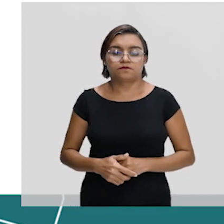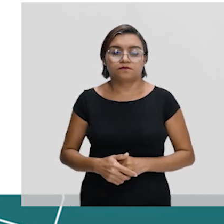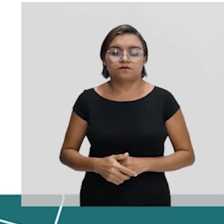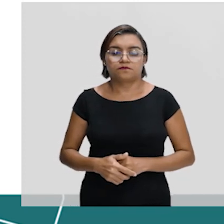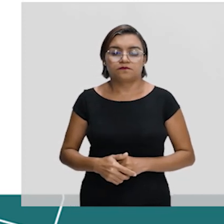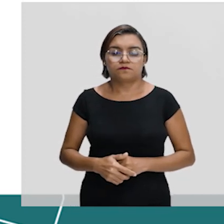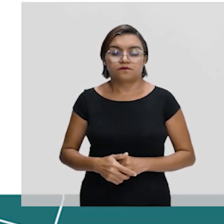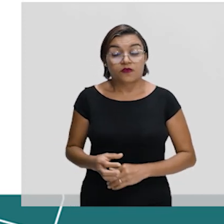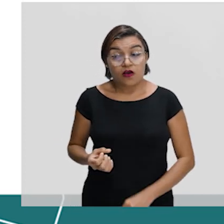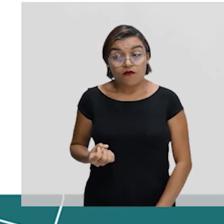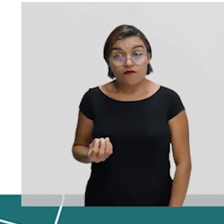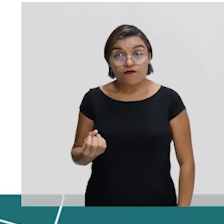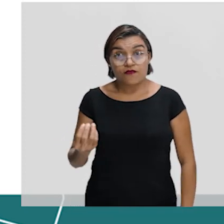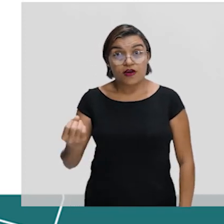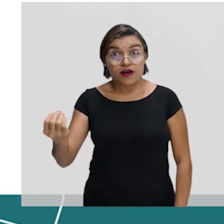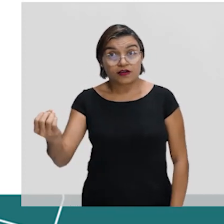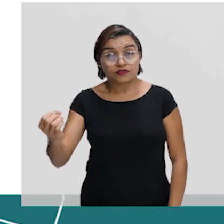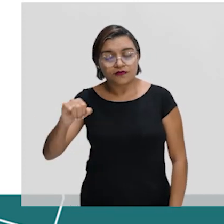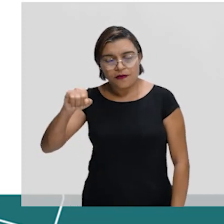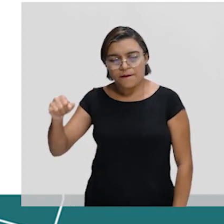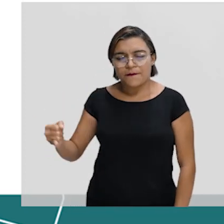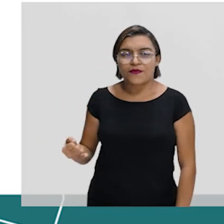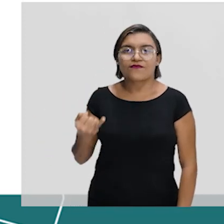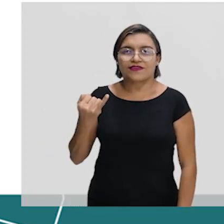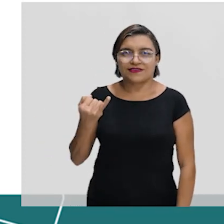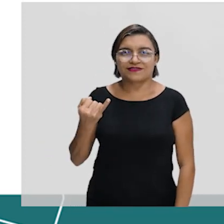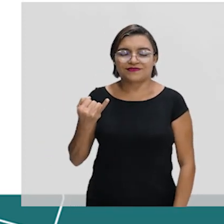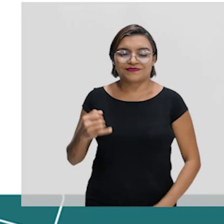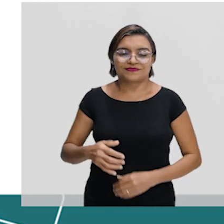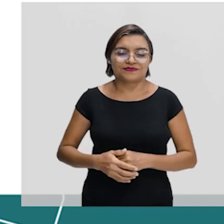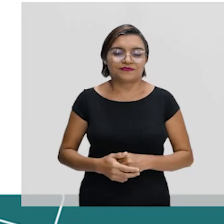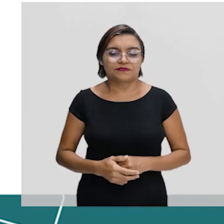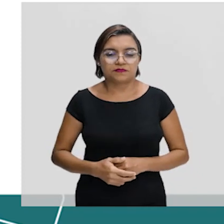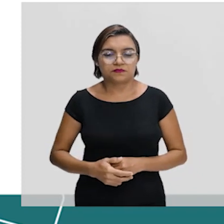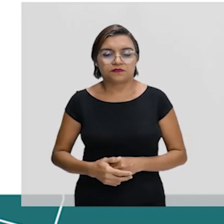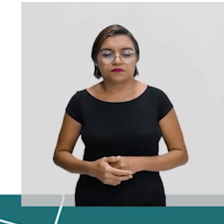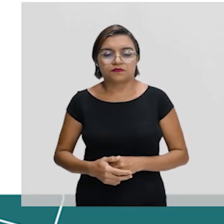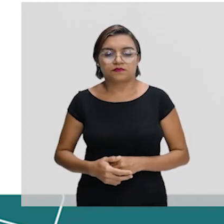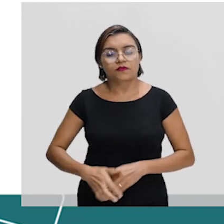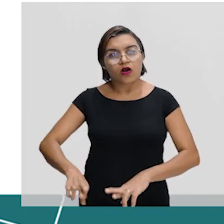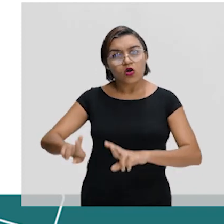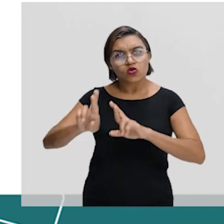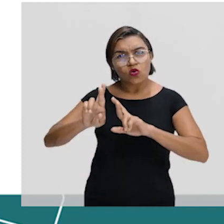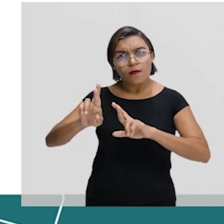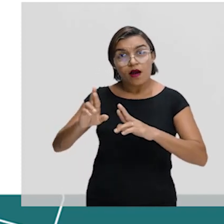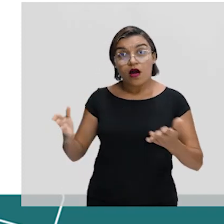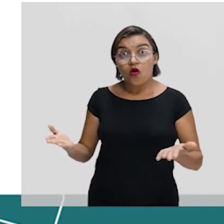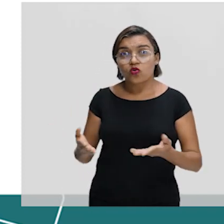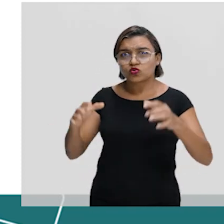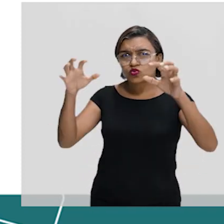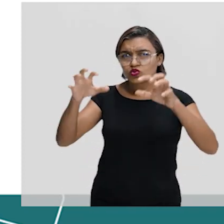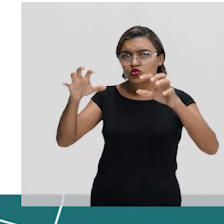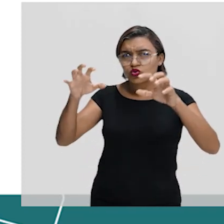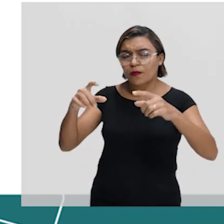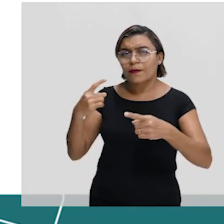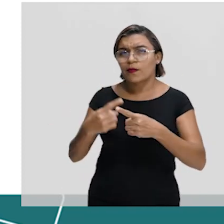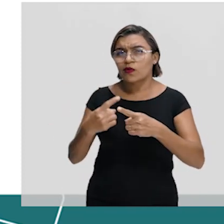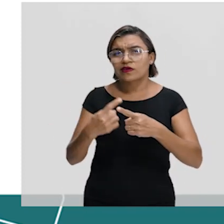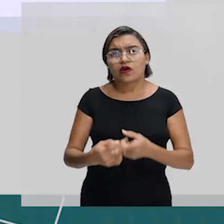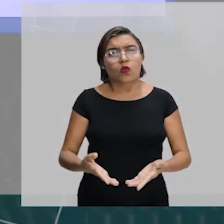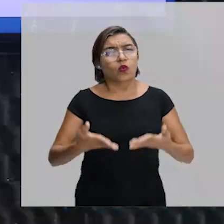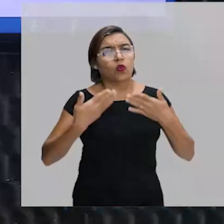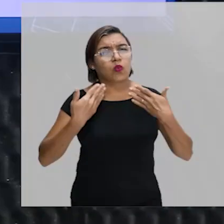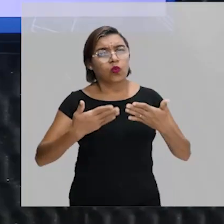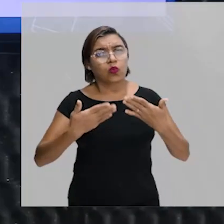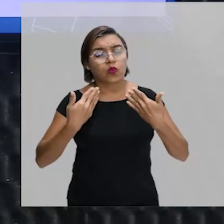você aproveite a sua viagem. É um desejo. E, por fim, tomara que chova hoje. Está fazendo muito calor.